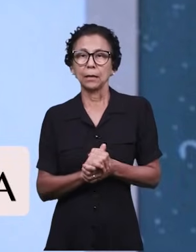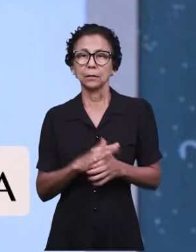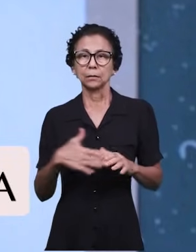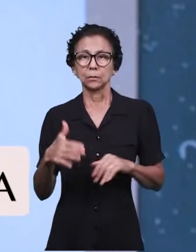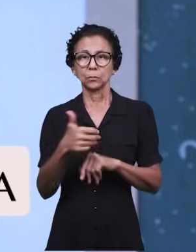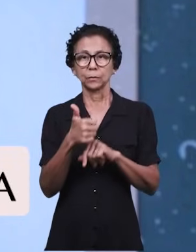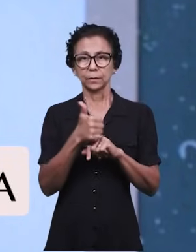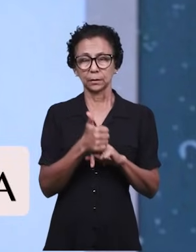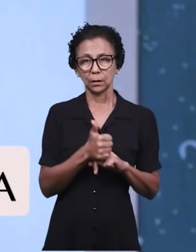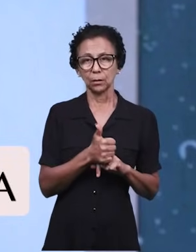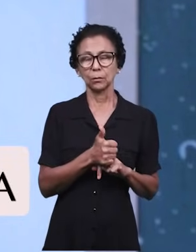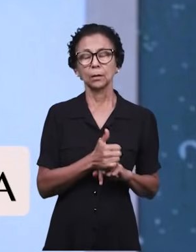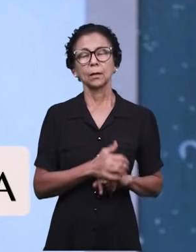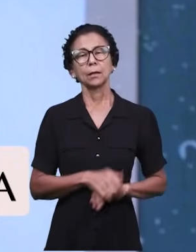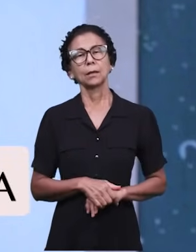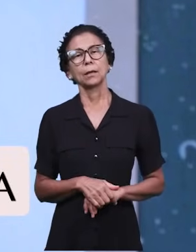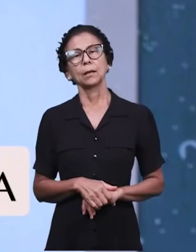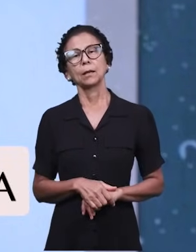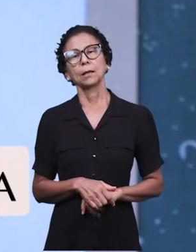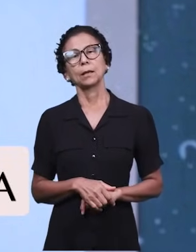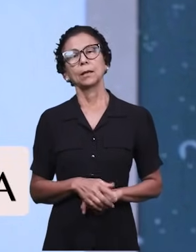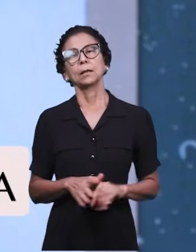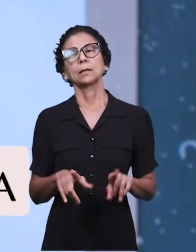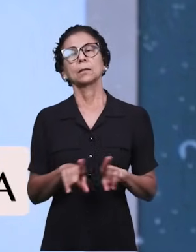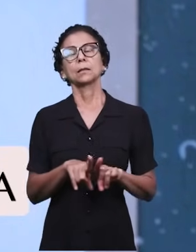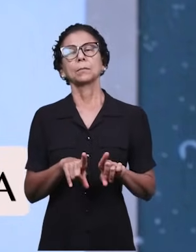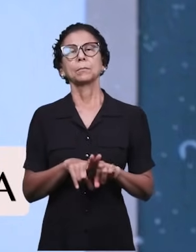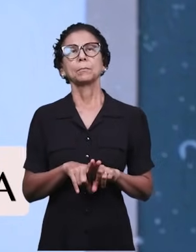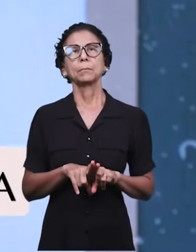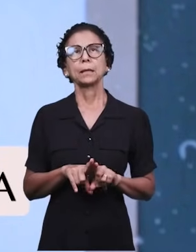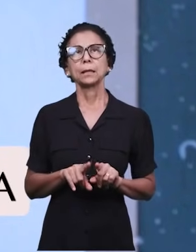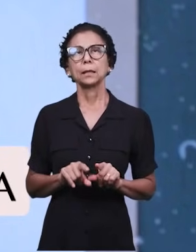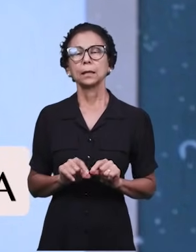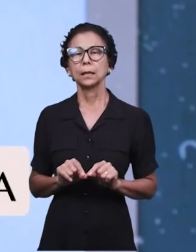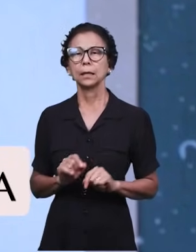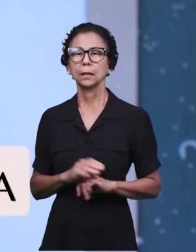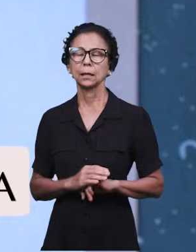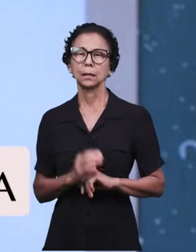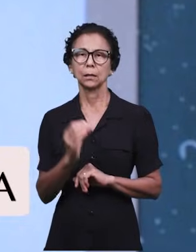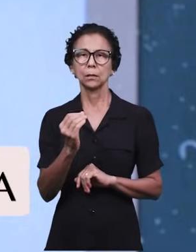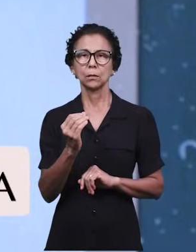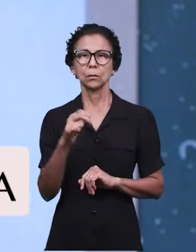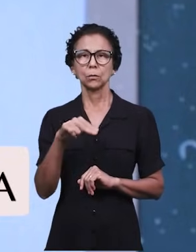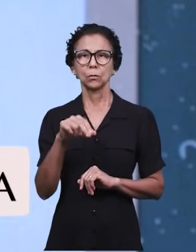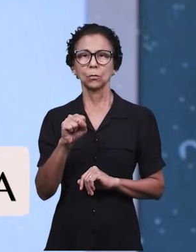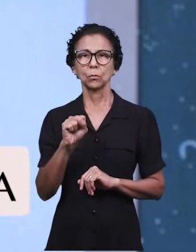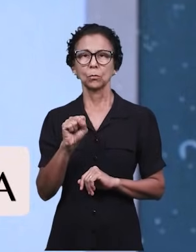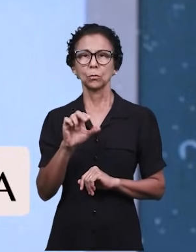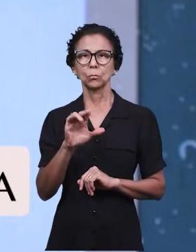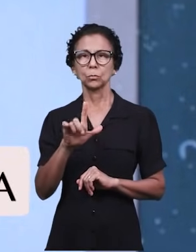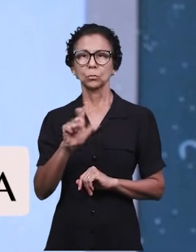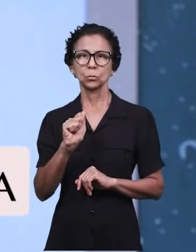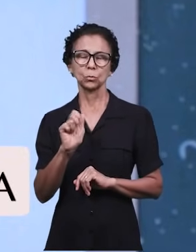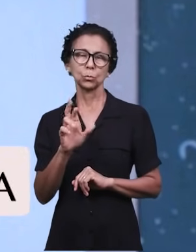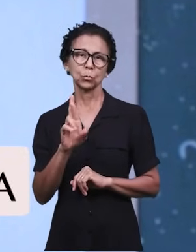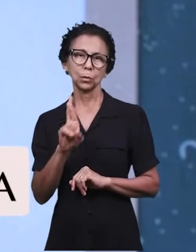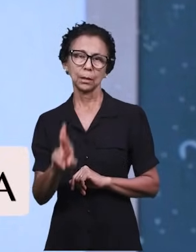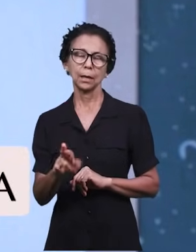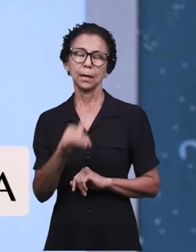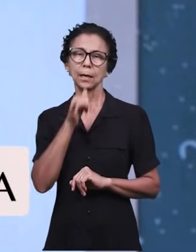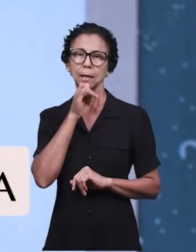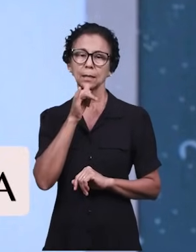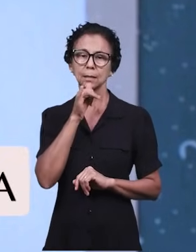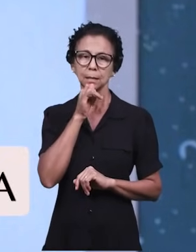assim, ela é também uma carreira, vamos dizer, consular. Quando estamos numa embaixada,